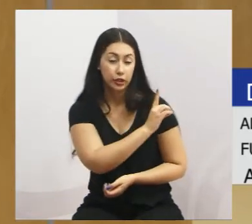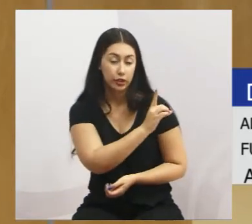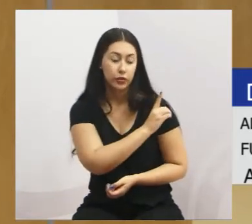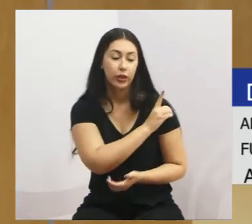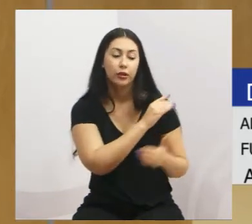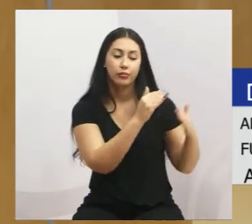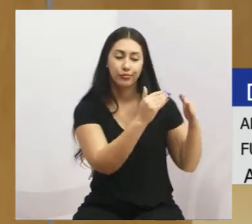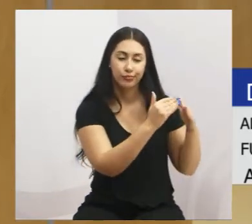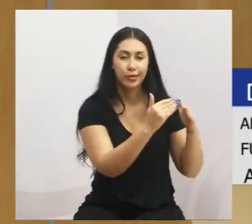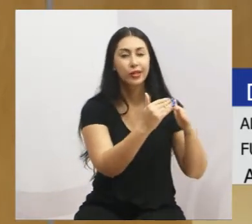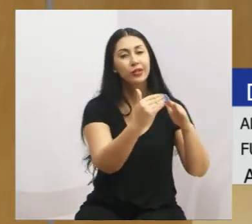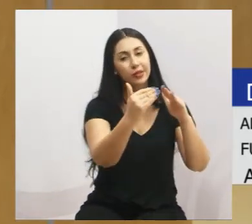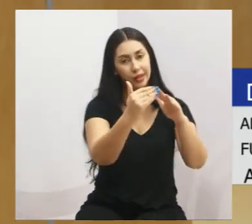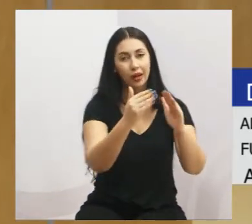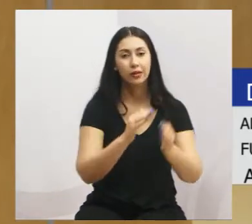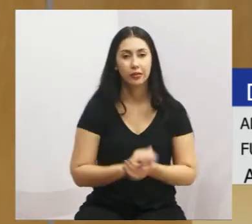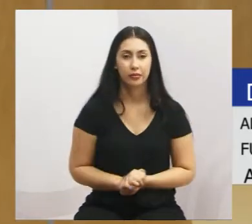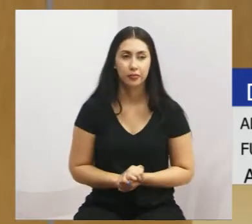de Habitação, no caso.